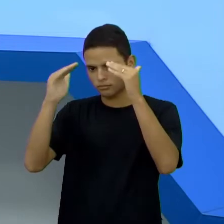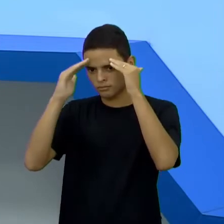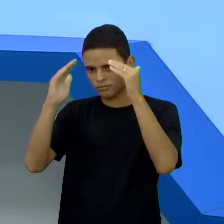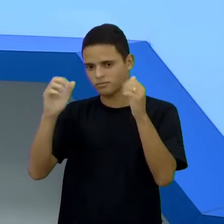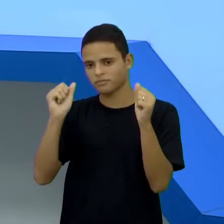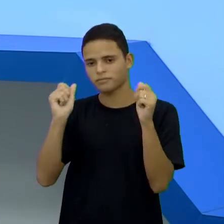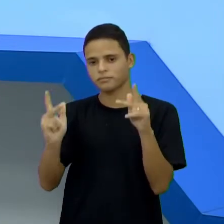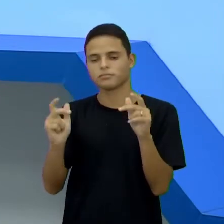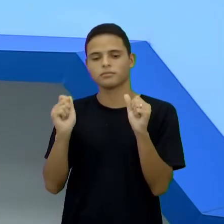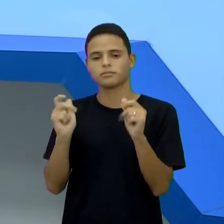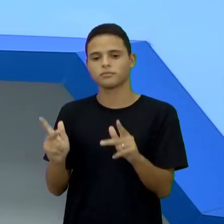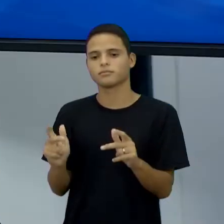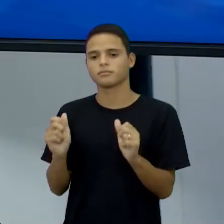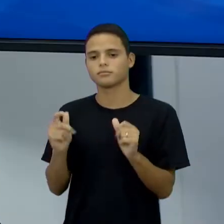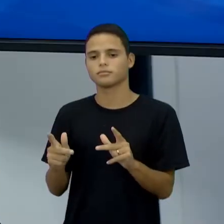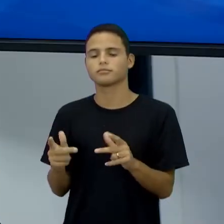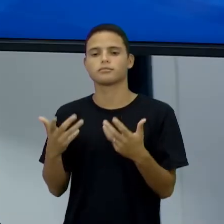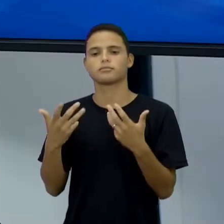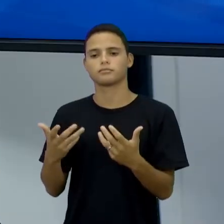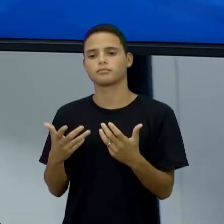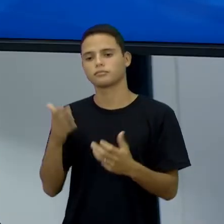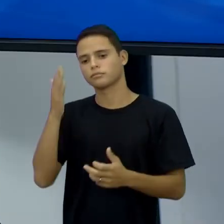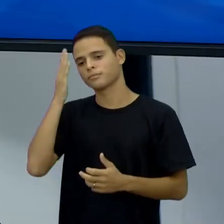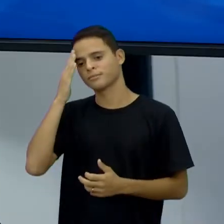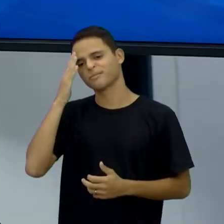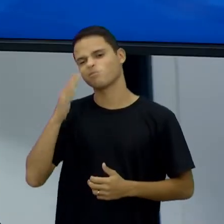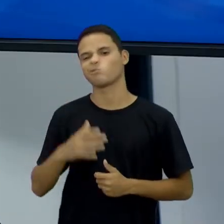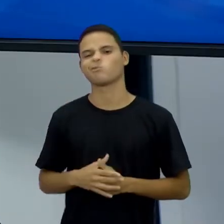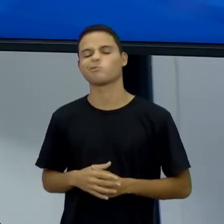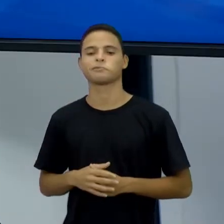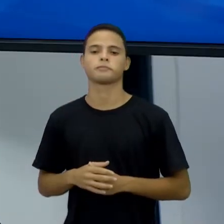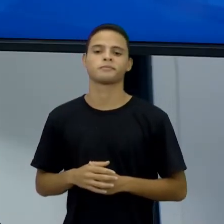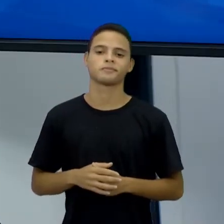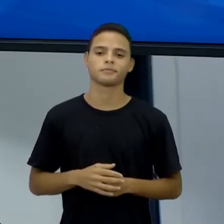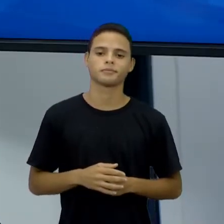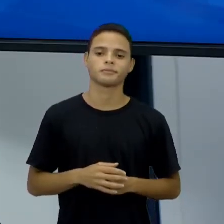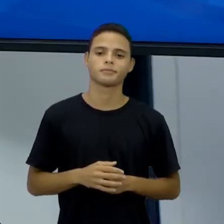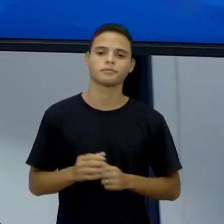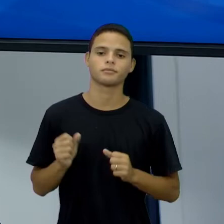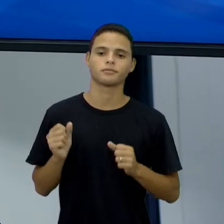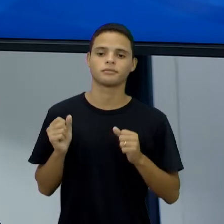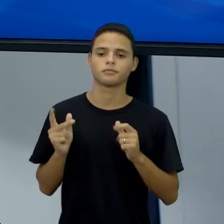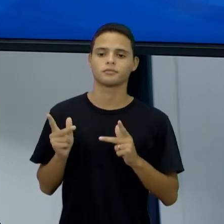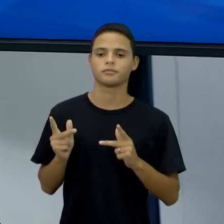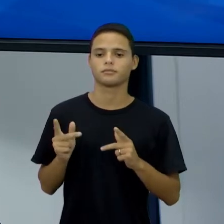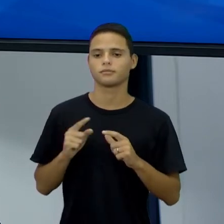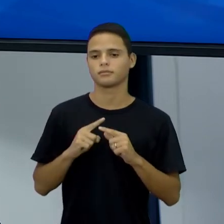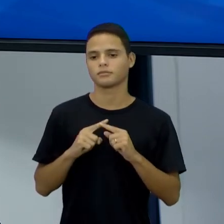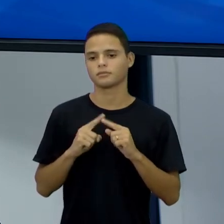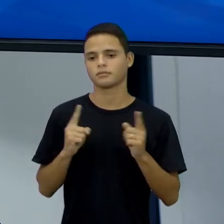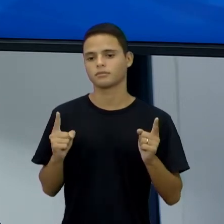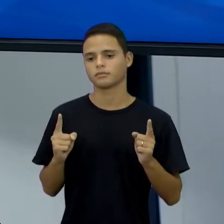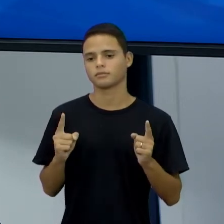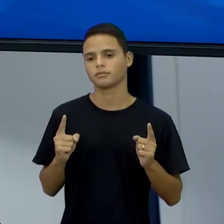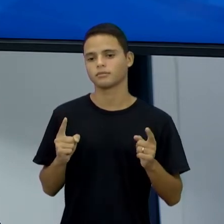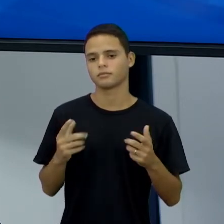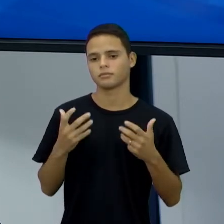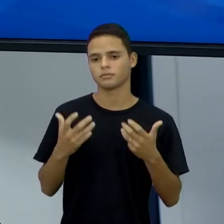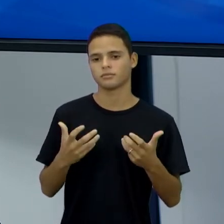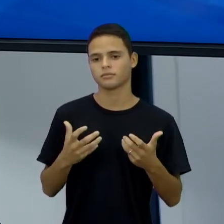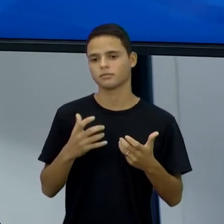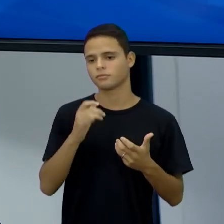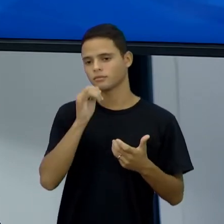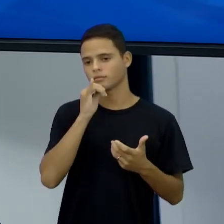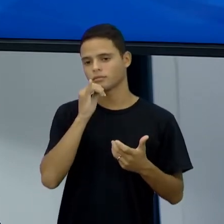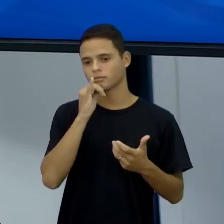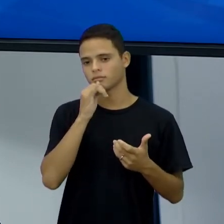tá. Eu preciso. Então, pra mim varia muito. Tem hora que, pra mim, tudo bem, você falou, tá falado. Mas se for alguma coisa que eu quero muito, por exemplo, tem um jogo de futebol